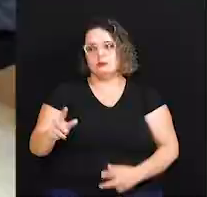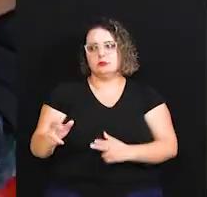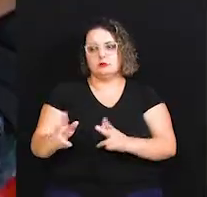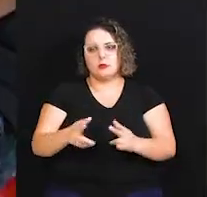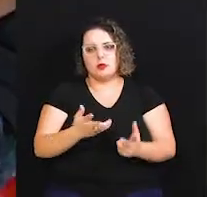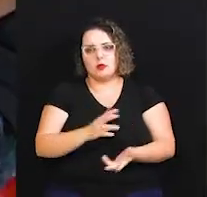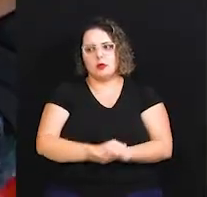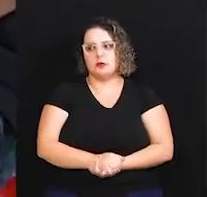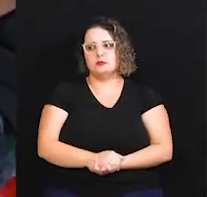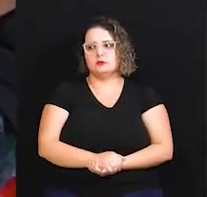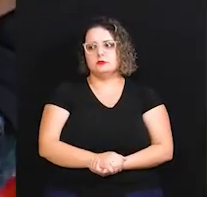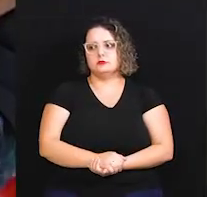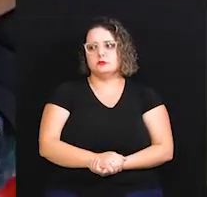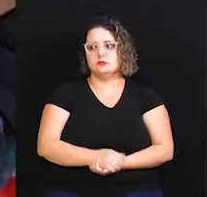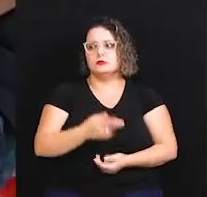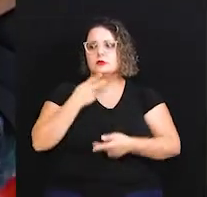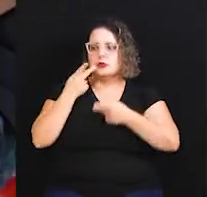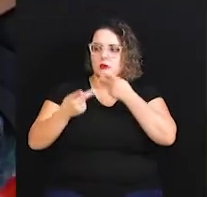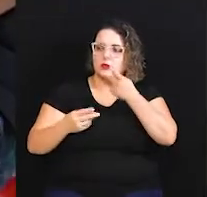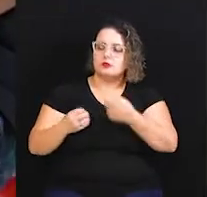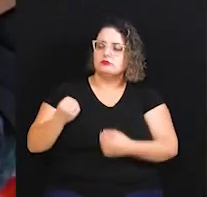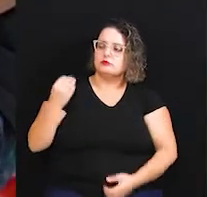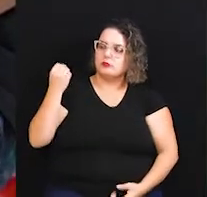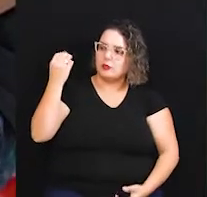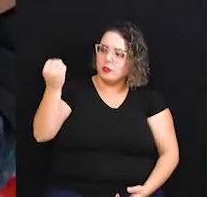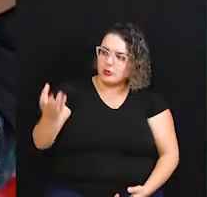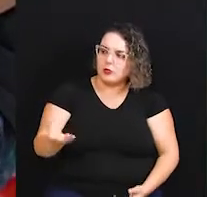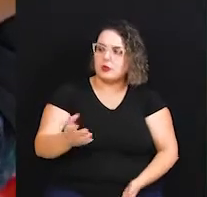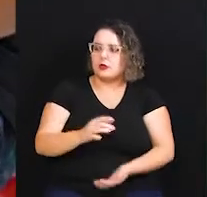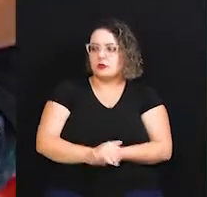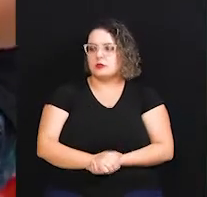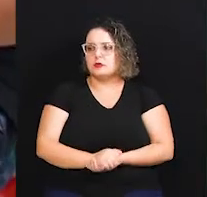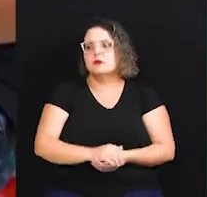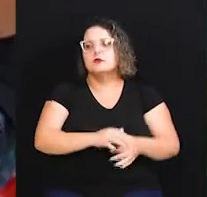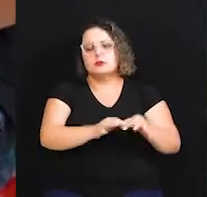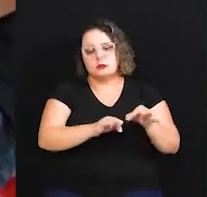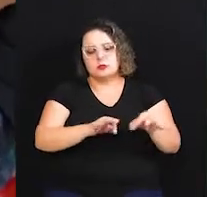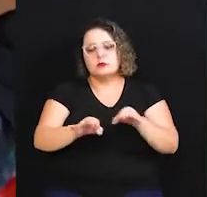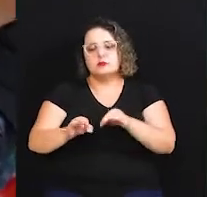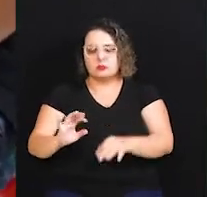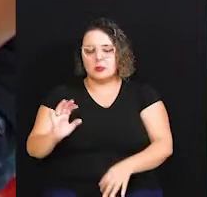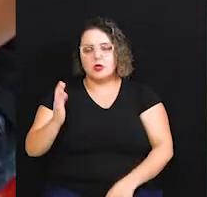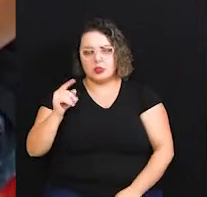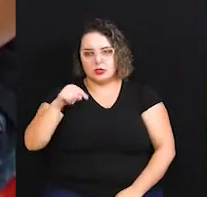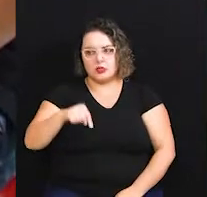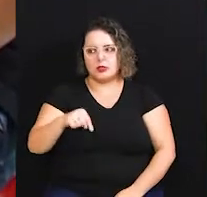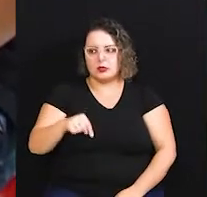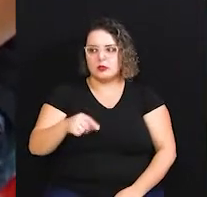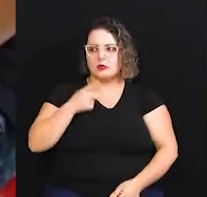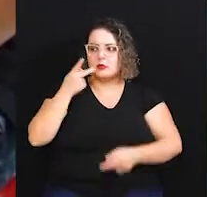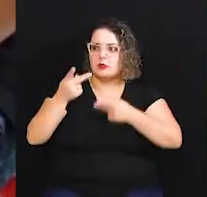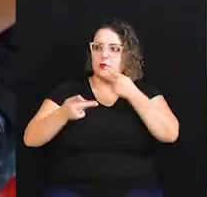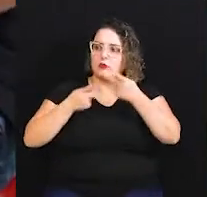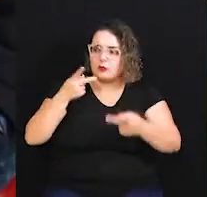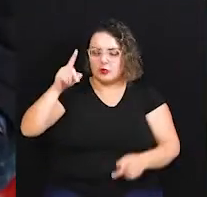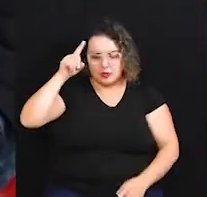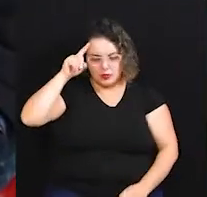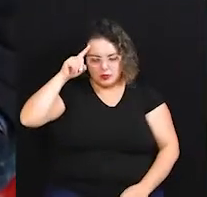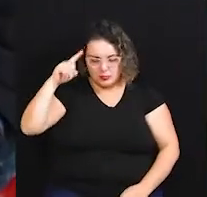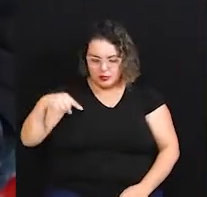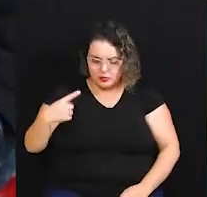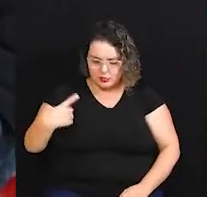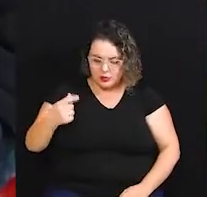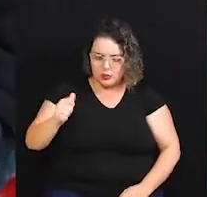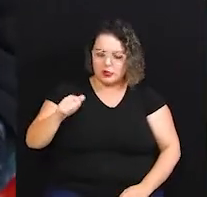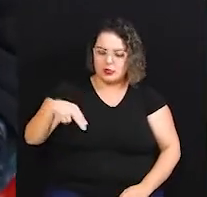meninos. E falando um pouco agora que você citou das viagens, que são dos projetos que são realizados aqui, vamos falar um pouco sobre o dia a